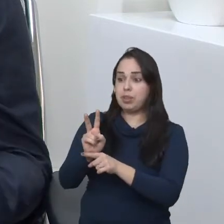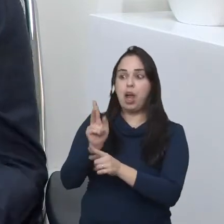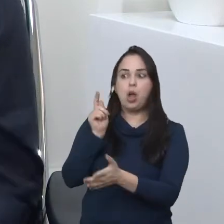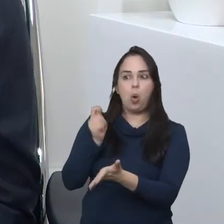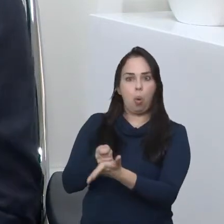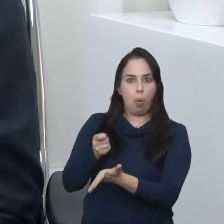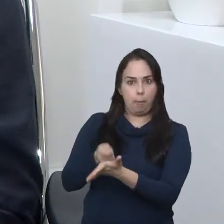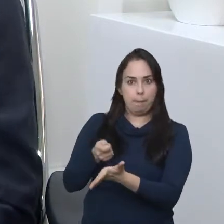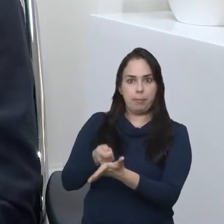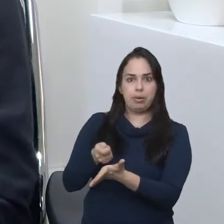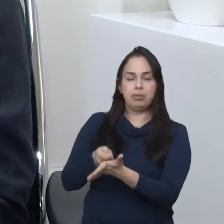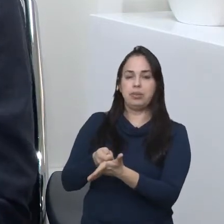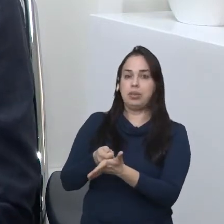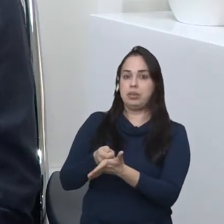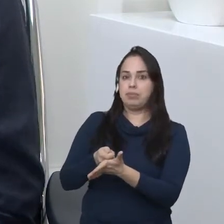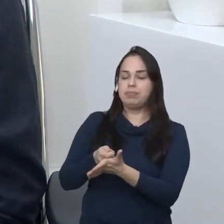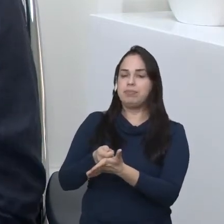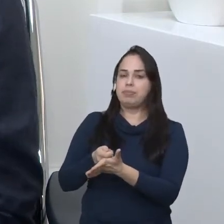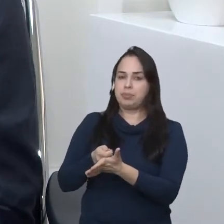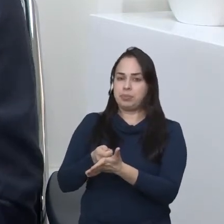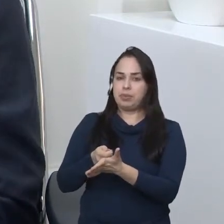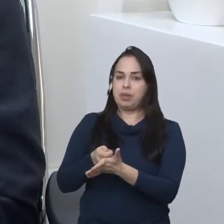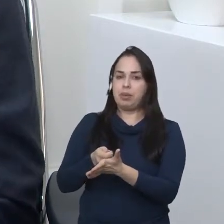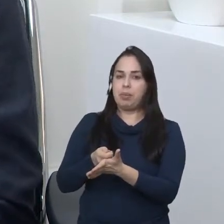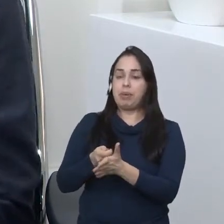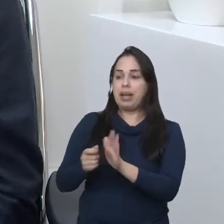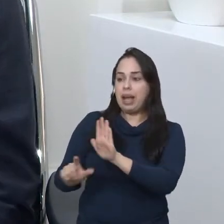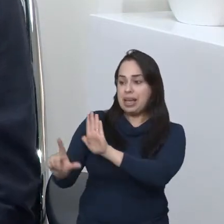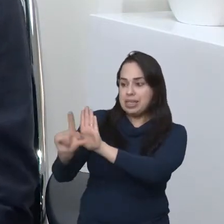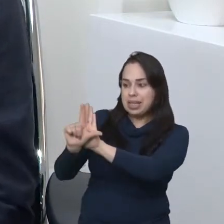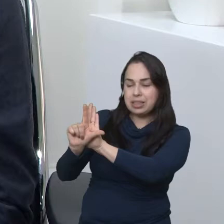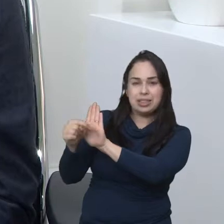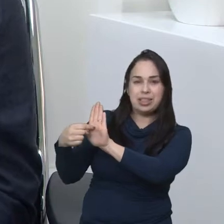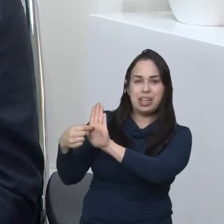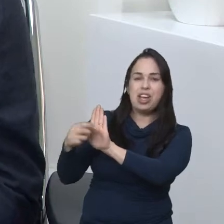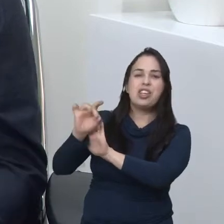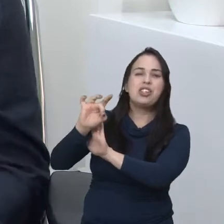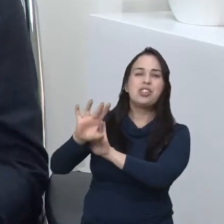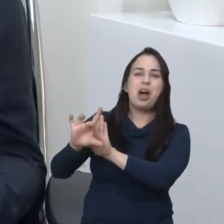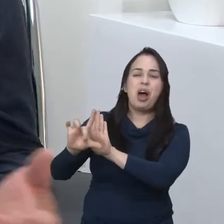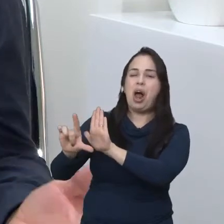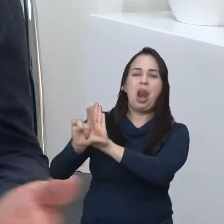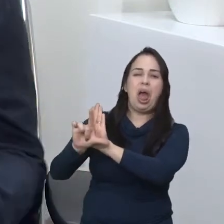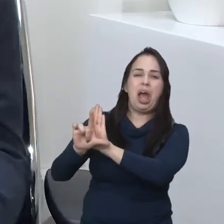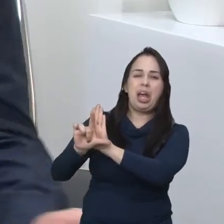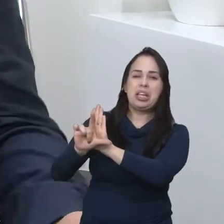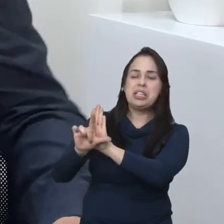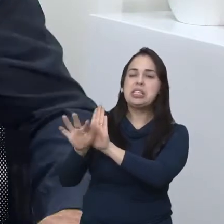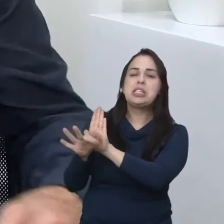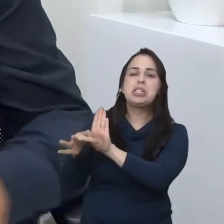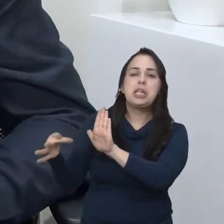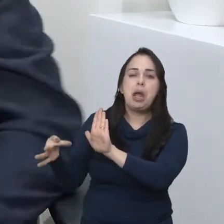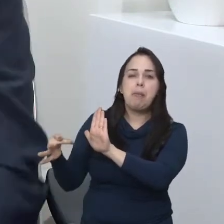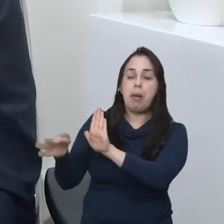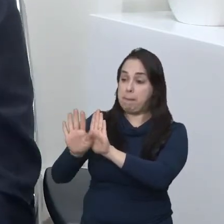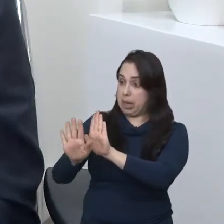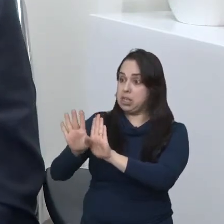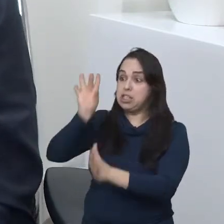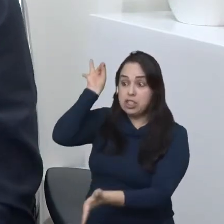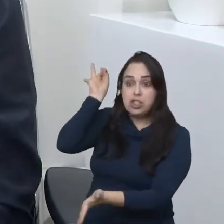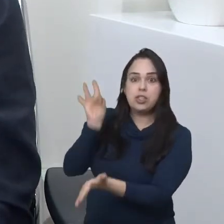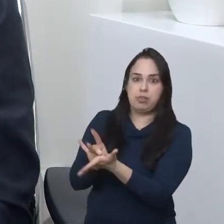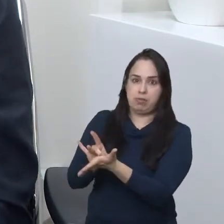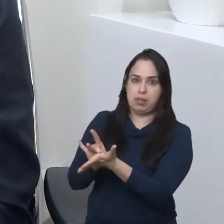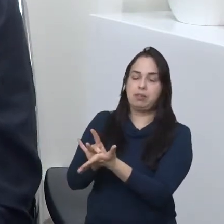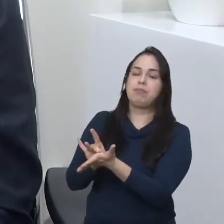fiscalização, na exigência, na execução, para que essas leis não sejam apenas meras leis, mas,